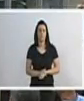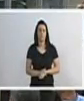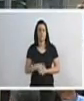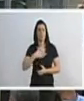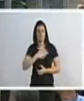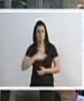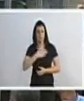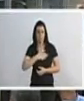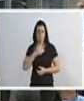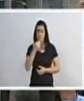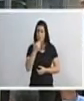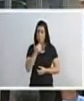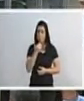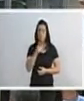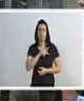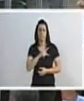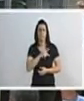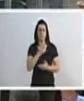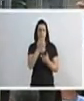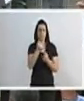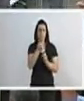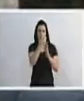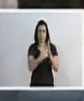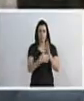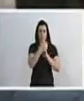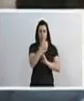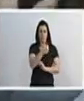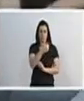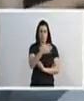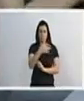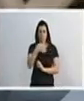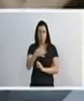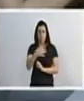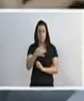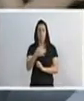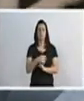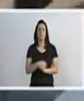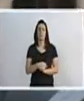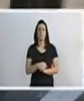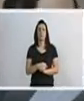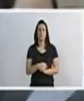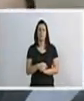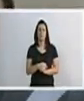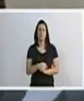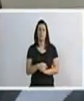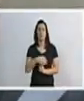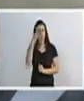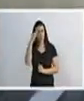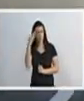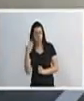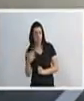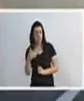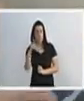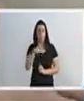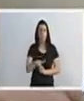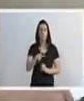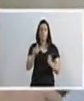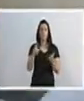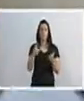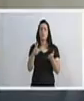pedir que Vossa Excelência acatasse ainda a moção 144, no sentido de poder homenagear ainda a Livraria Martinudo pelos